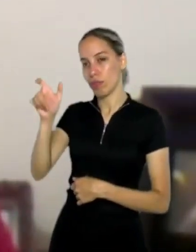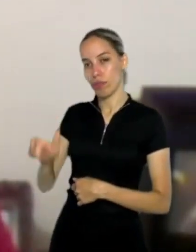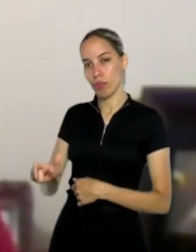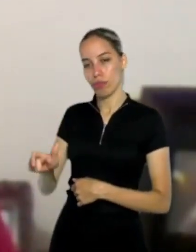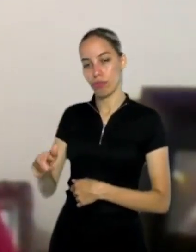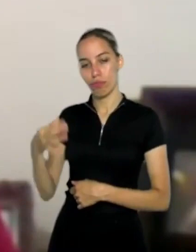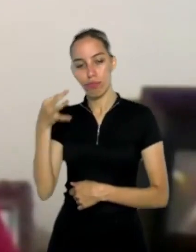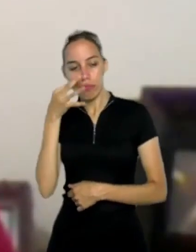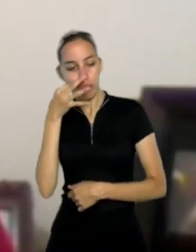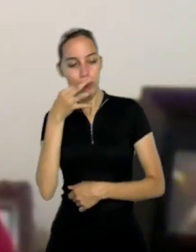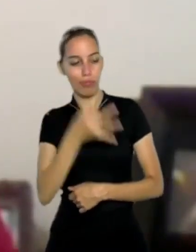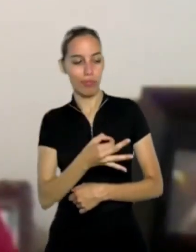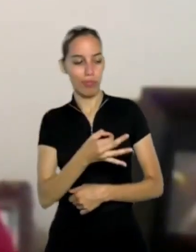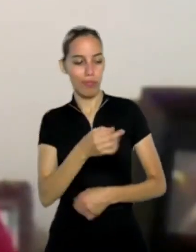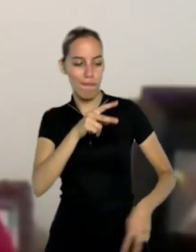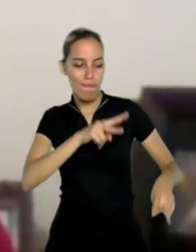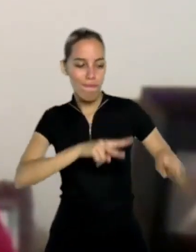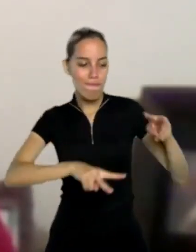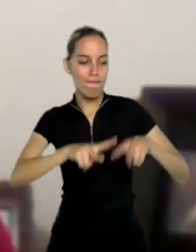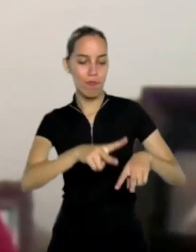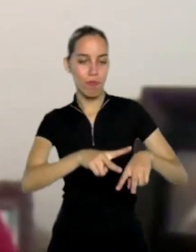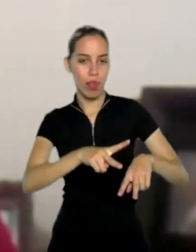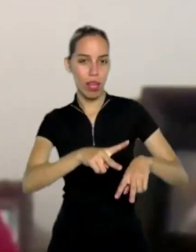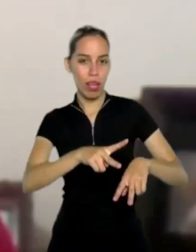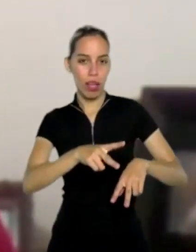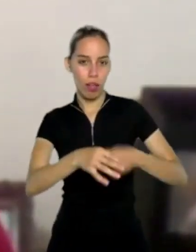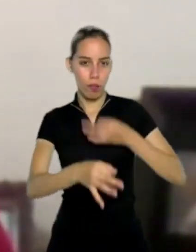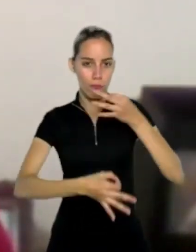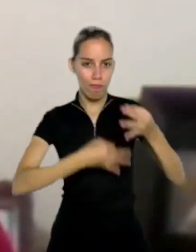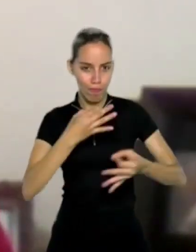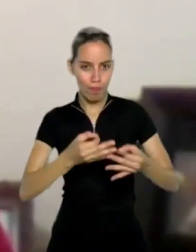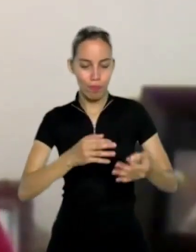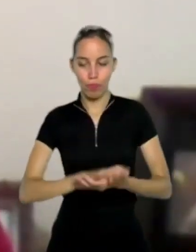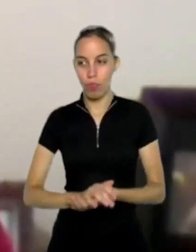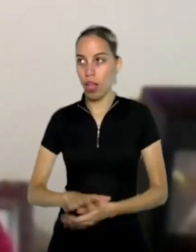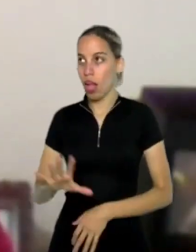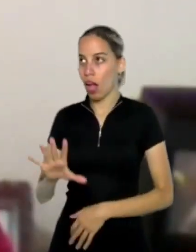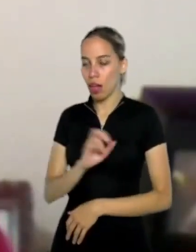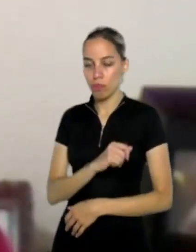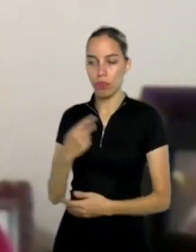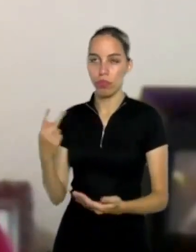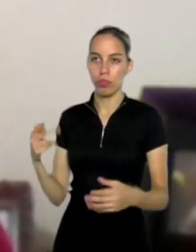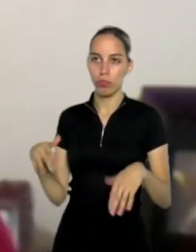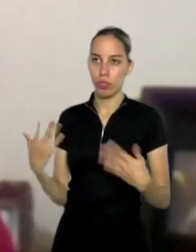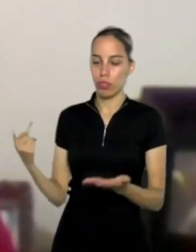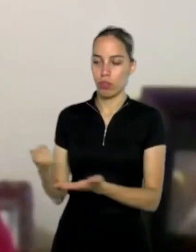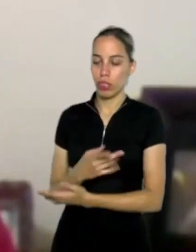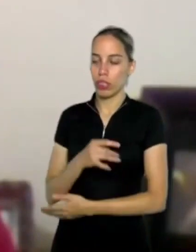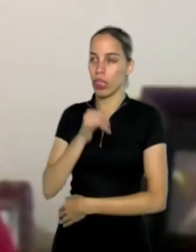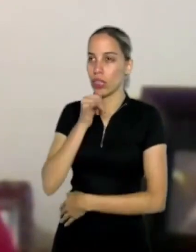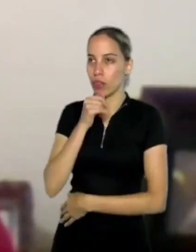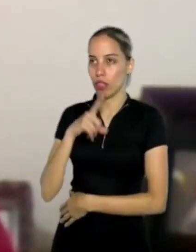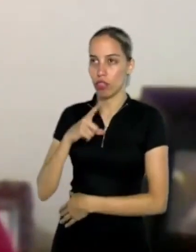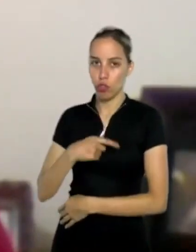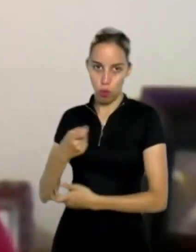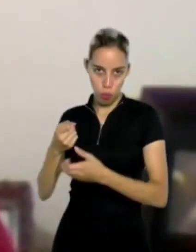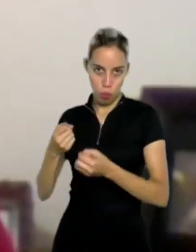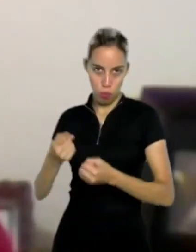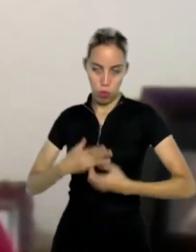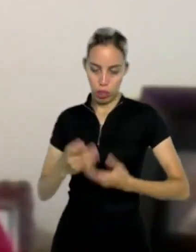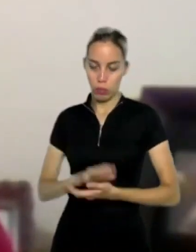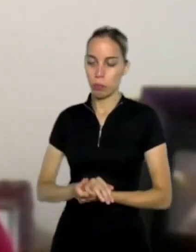Sim. poder olhar o poema. Eu adoro quando isso acontece. Por exemplo, tinha um poema no livro que ela devia